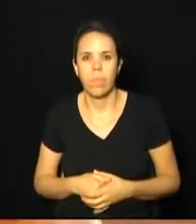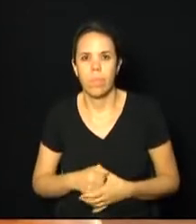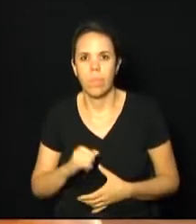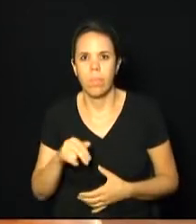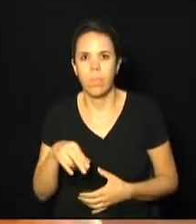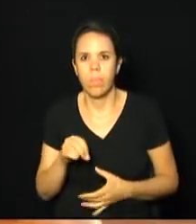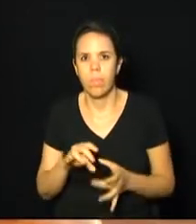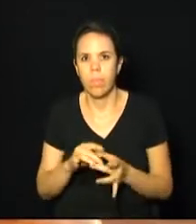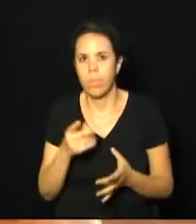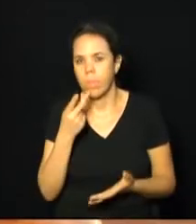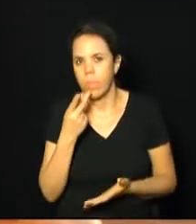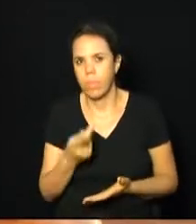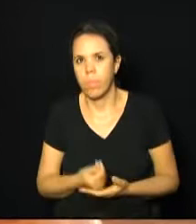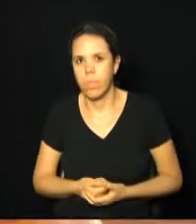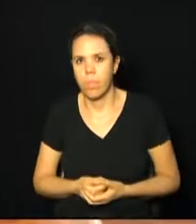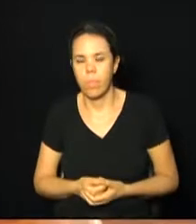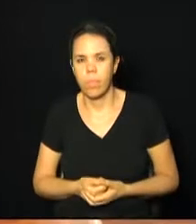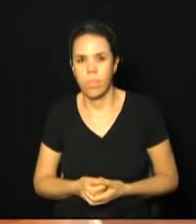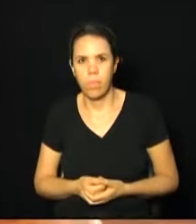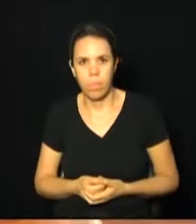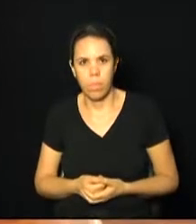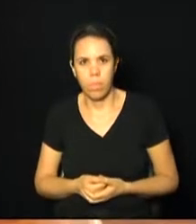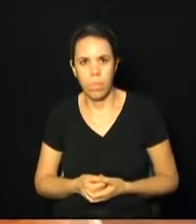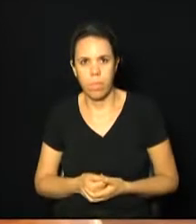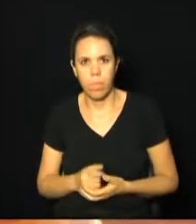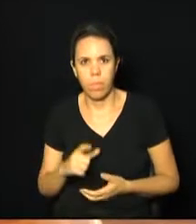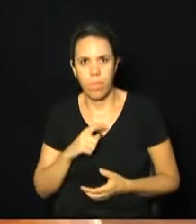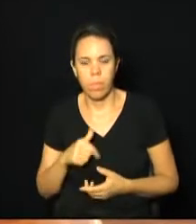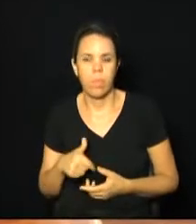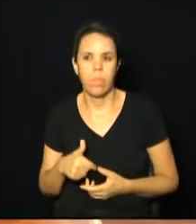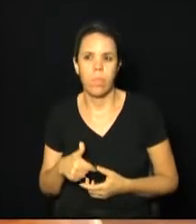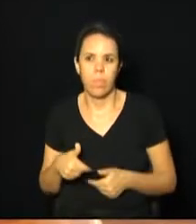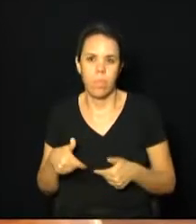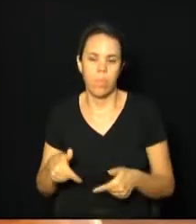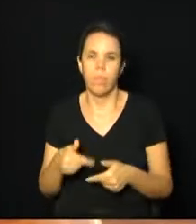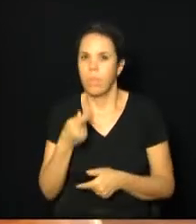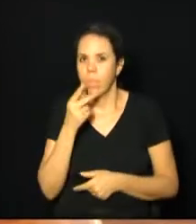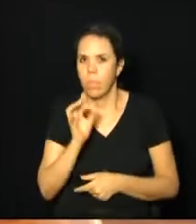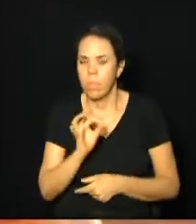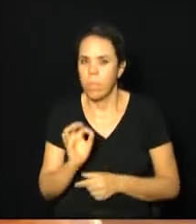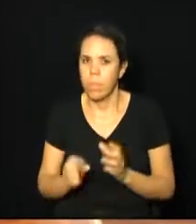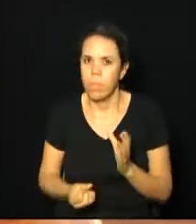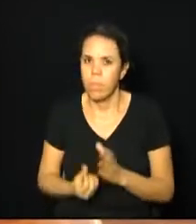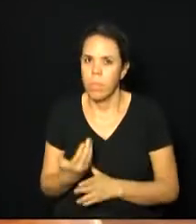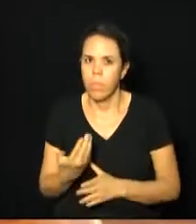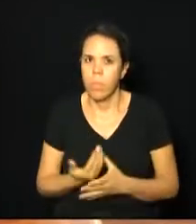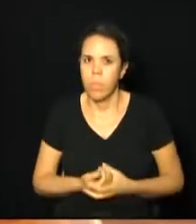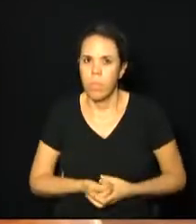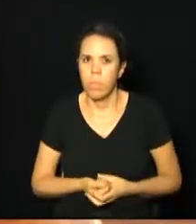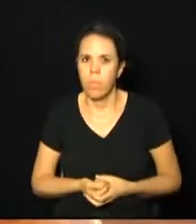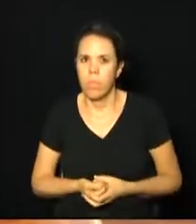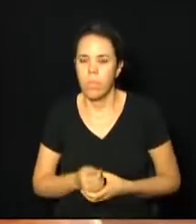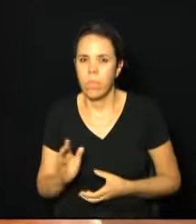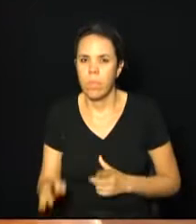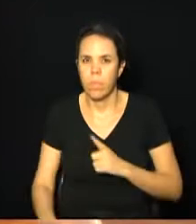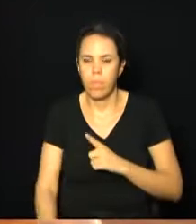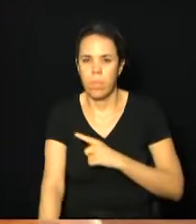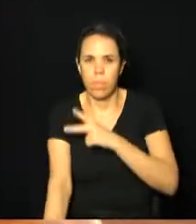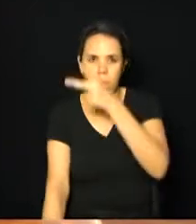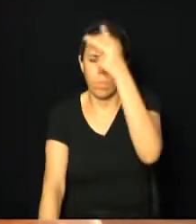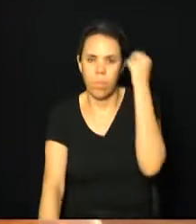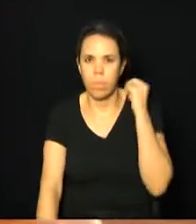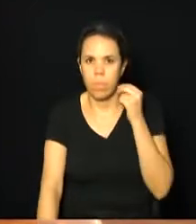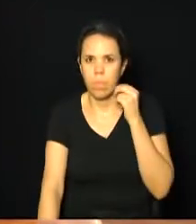Juliano, fica à vontade. Desculpa. É que tem uma ação que eu acabei não comentando, que já existe da prefeitura, que